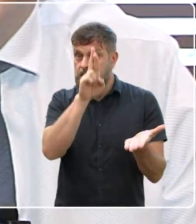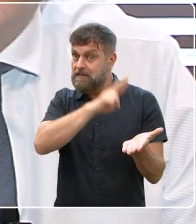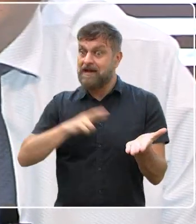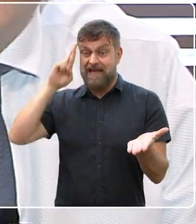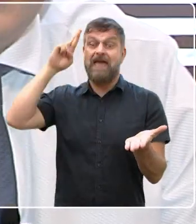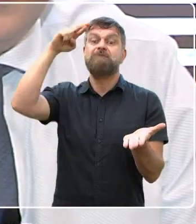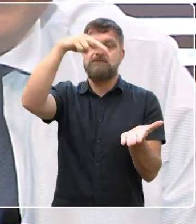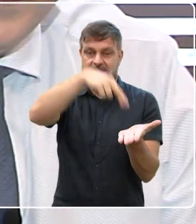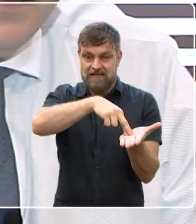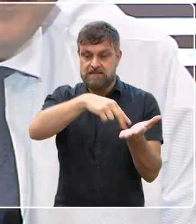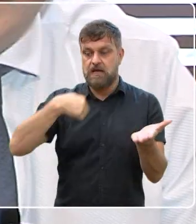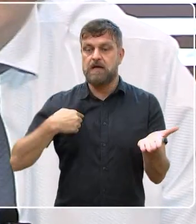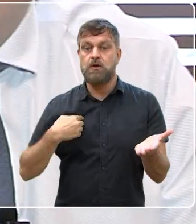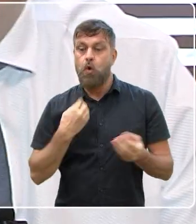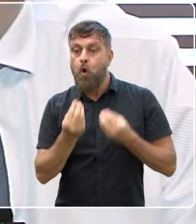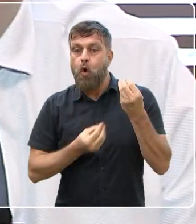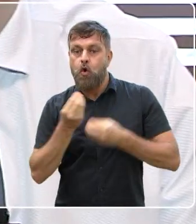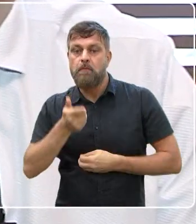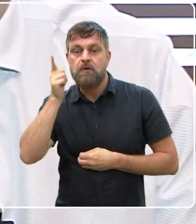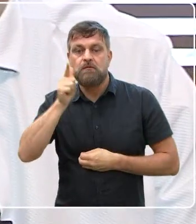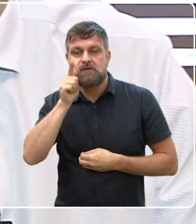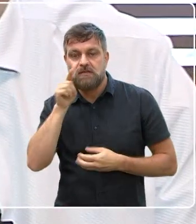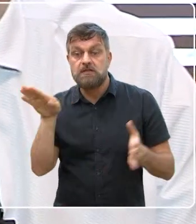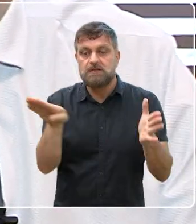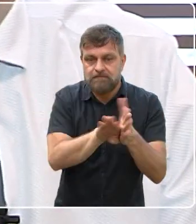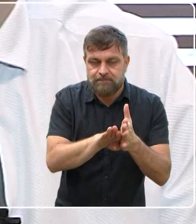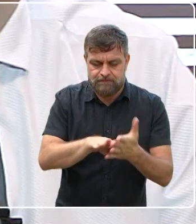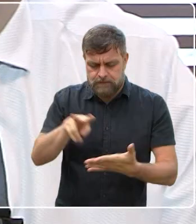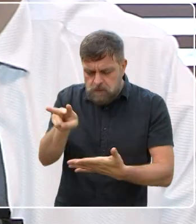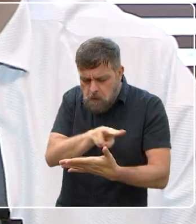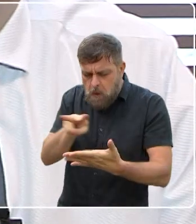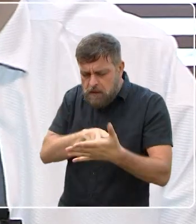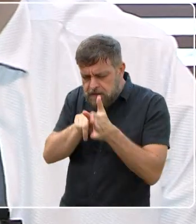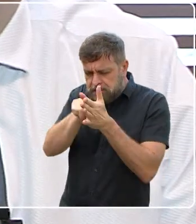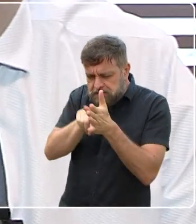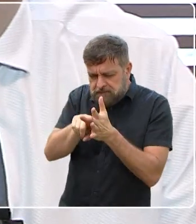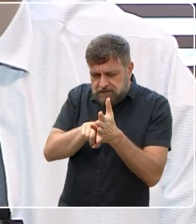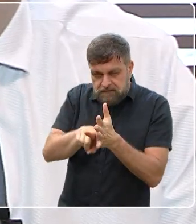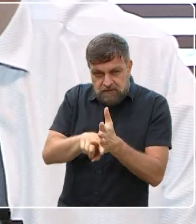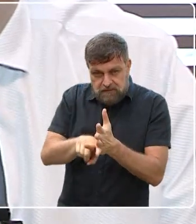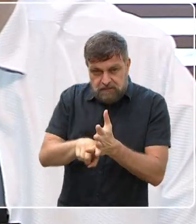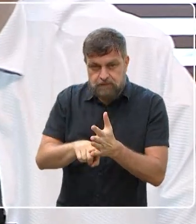referência. Como eu cheguei ao escritório? Pela leitura, né? Eu